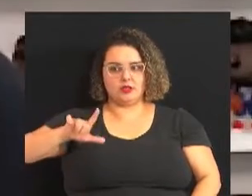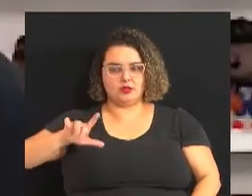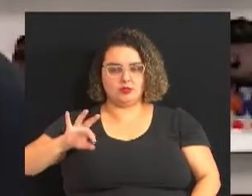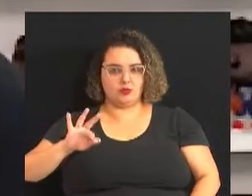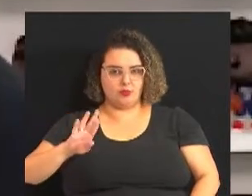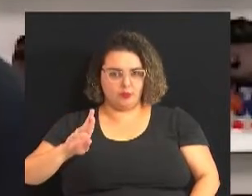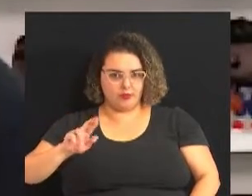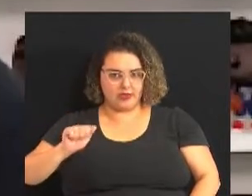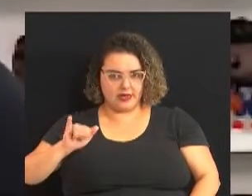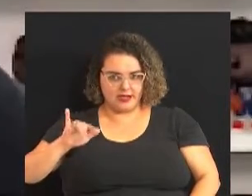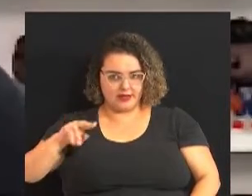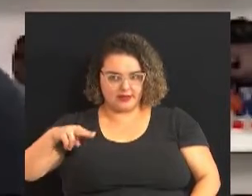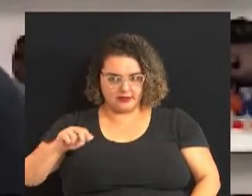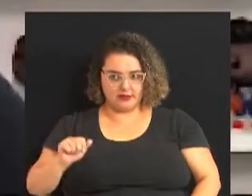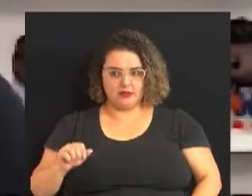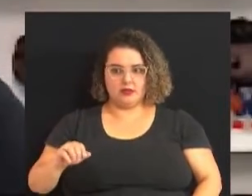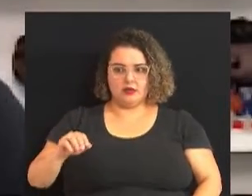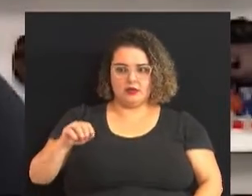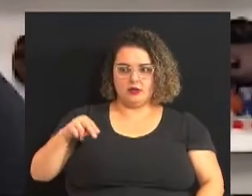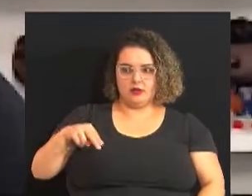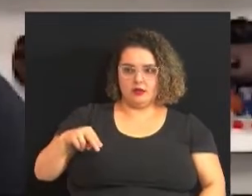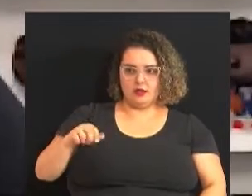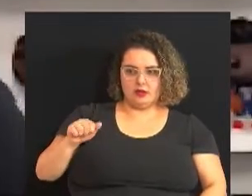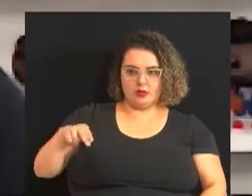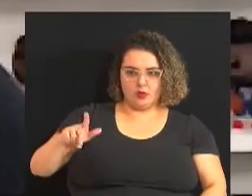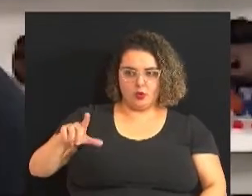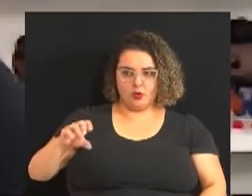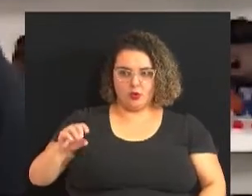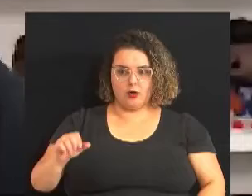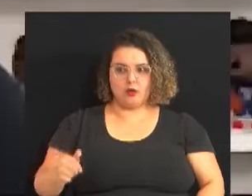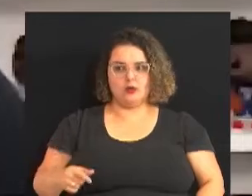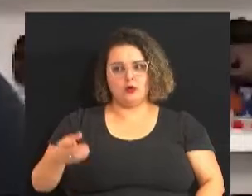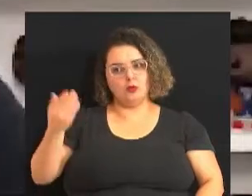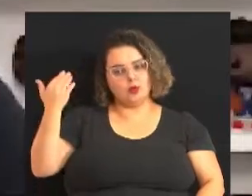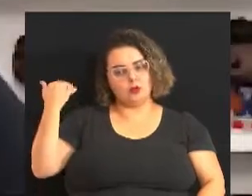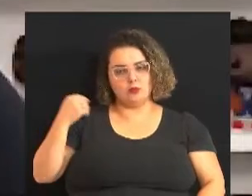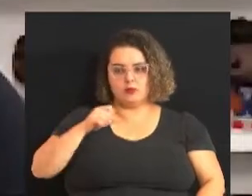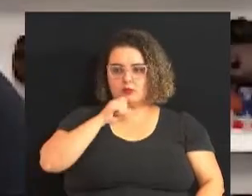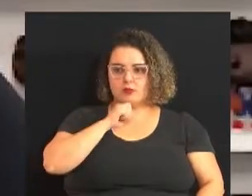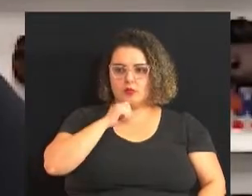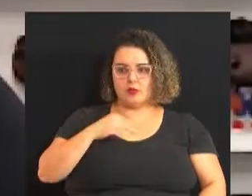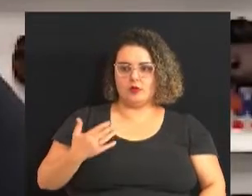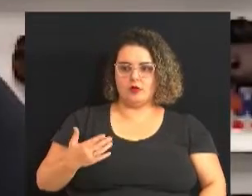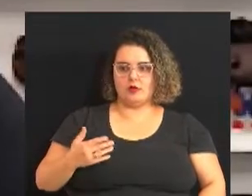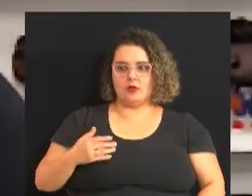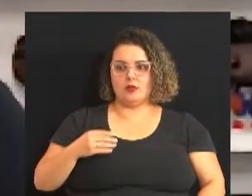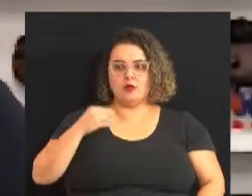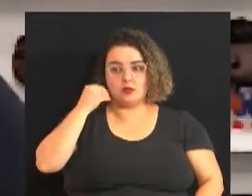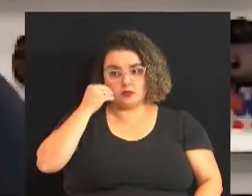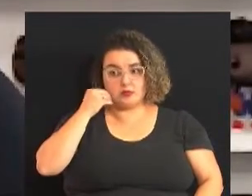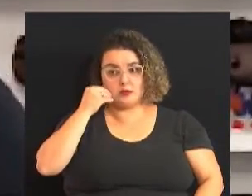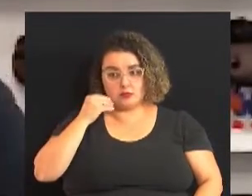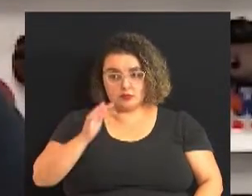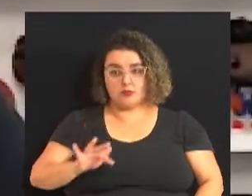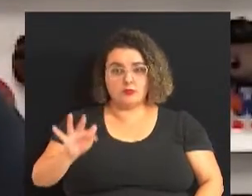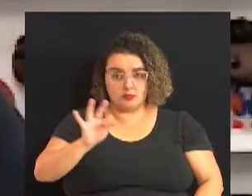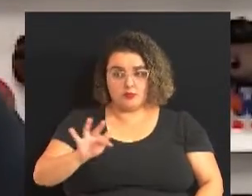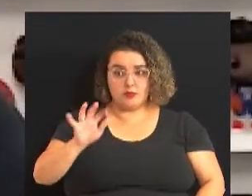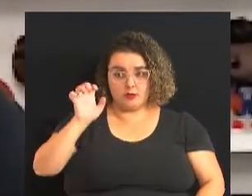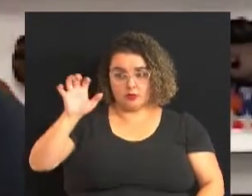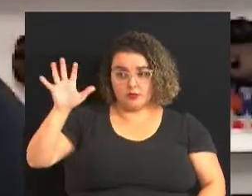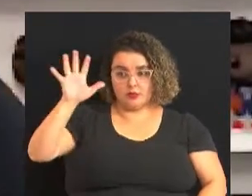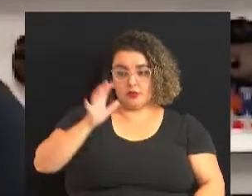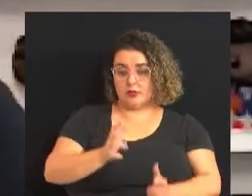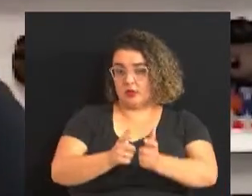jogadores de nível altíssimo, um já mais veterano e o outro um jogador com experiência de basquetebol universitário e jogando na Europa em grandes